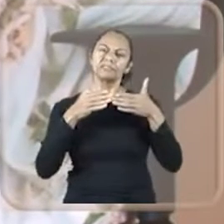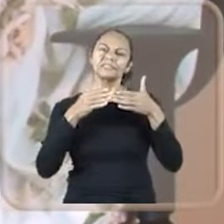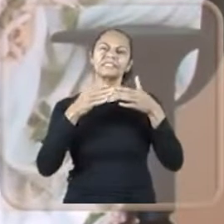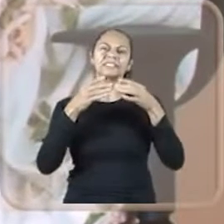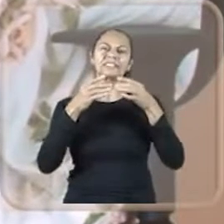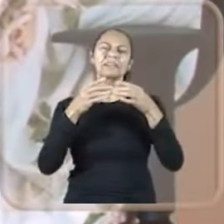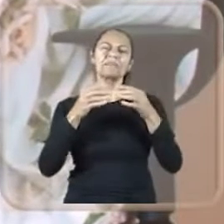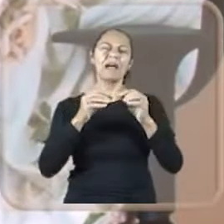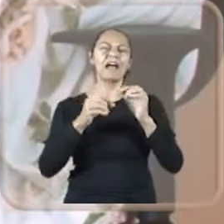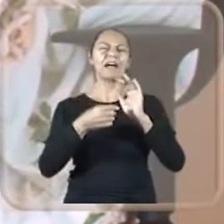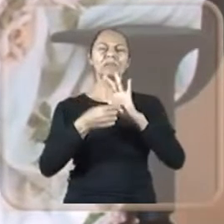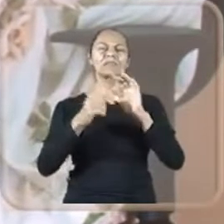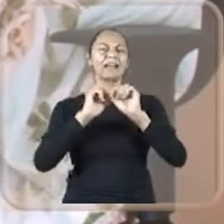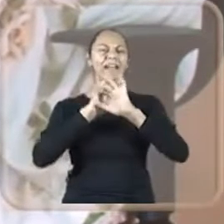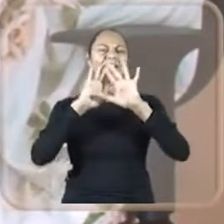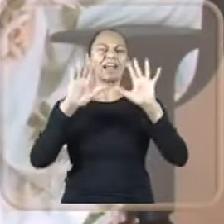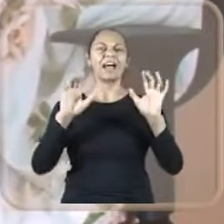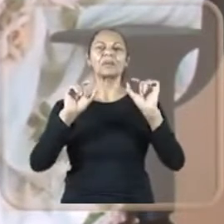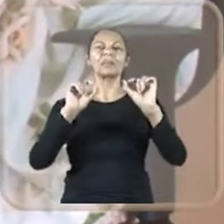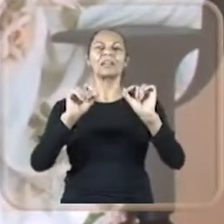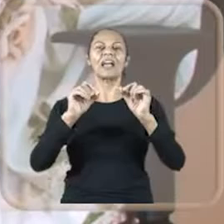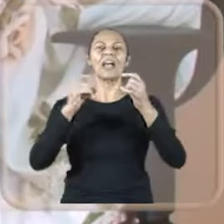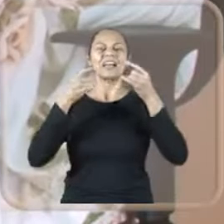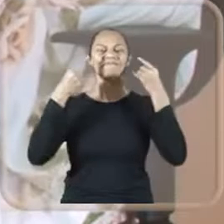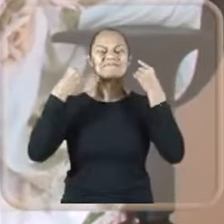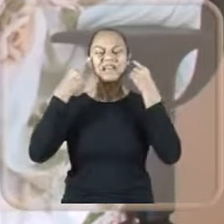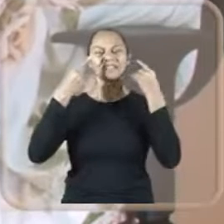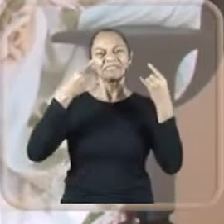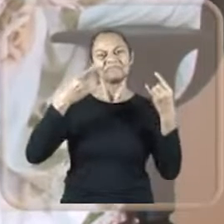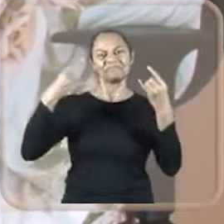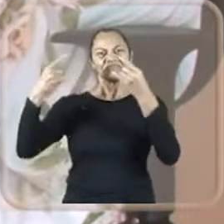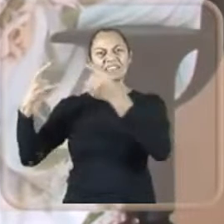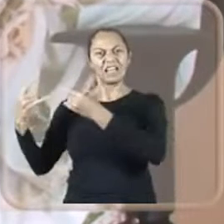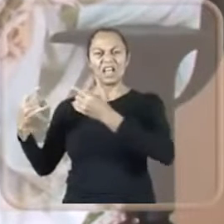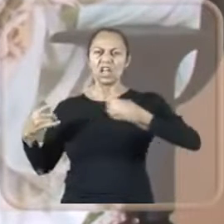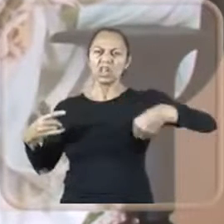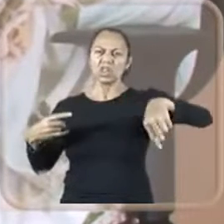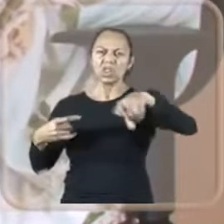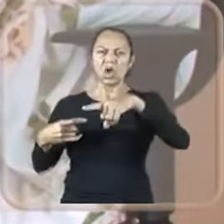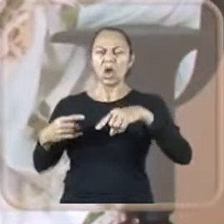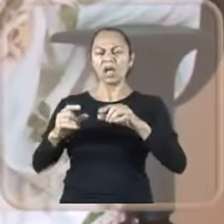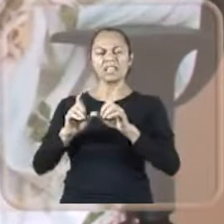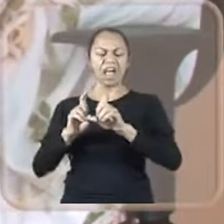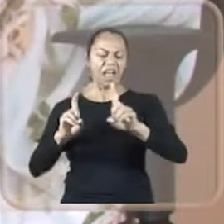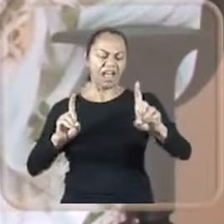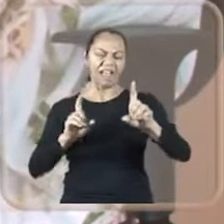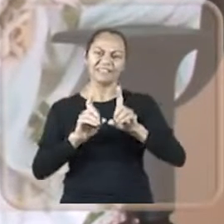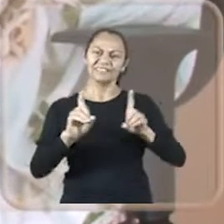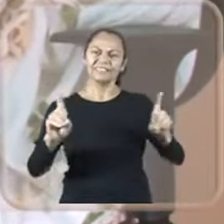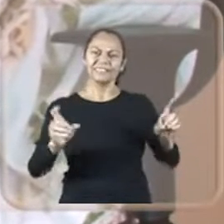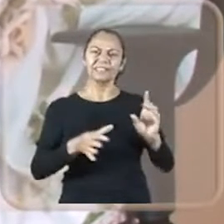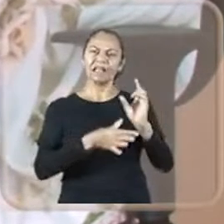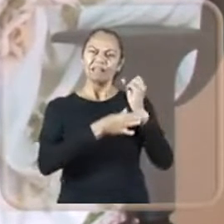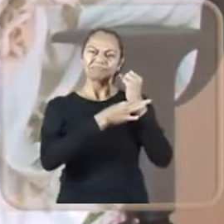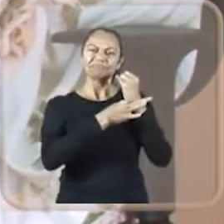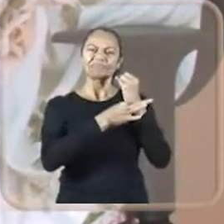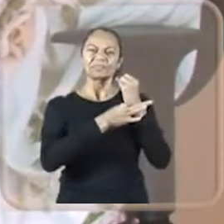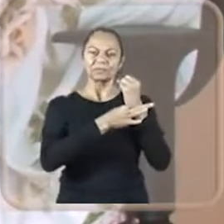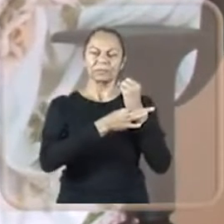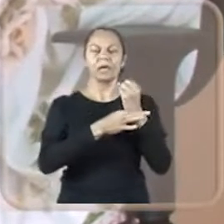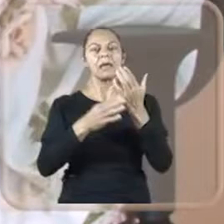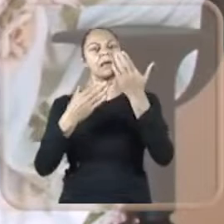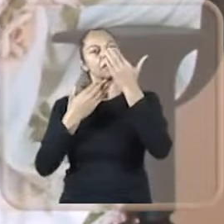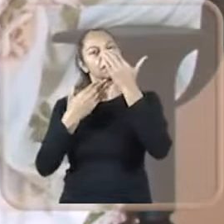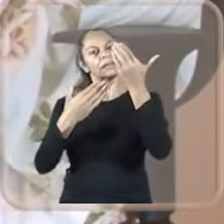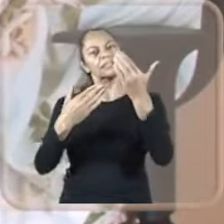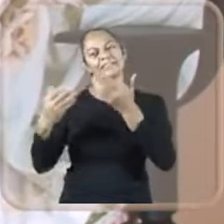se tornar mais claro, para retirar a máscara, já que nós estamos numa distância segura, né, para a gente poder conversar. Mas eu agradeço realmente o